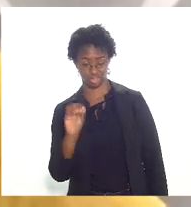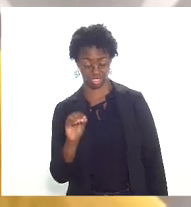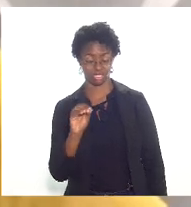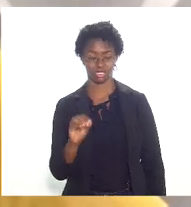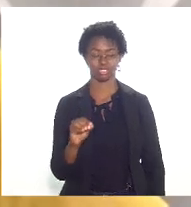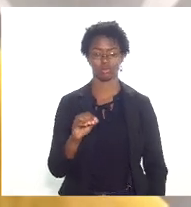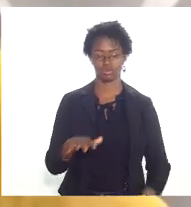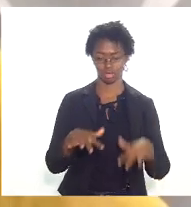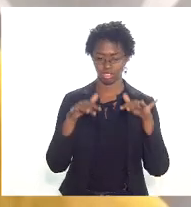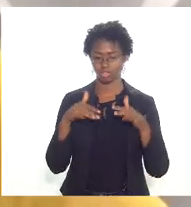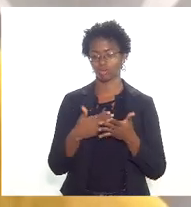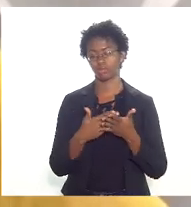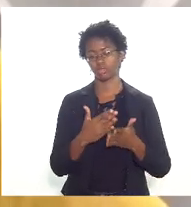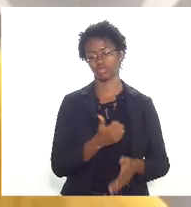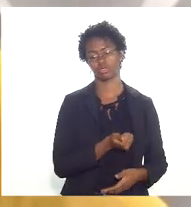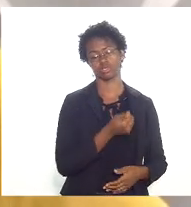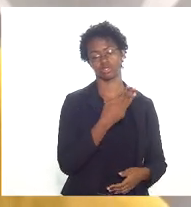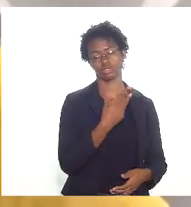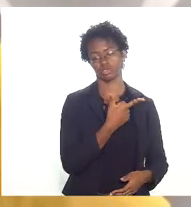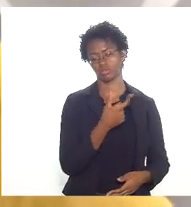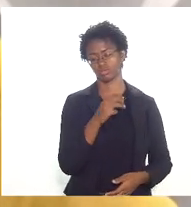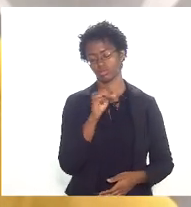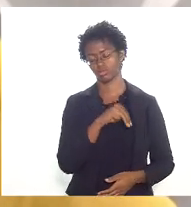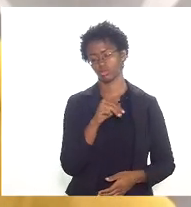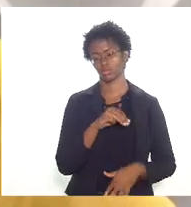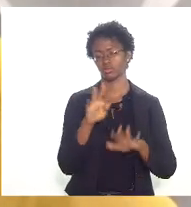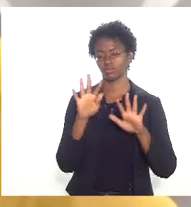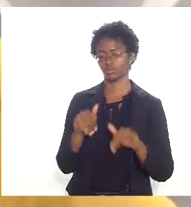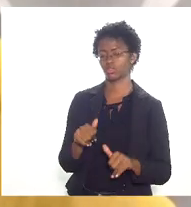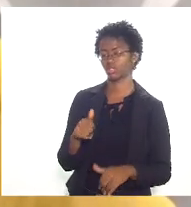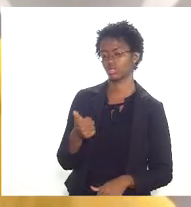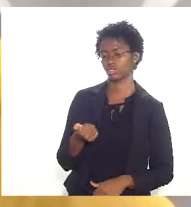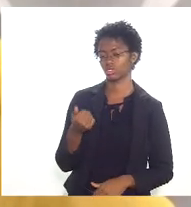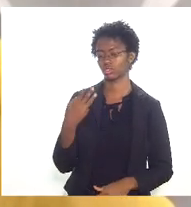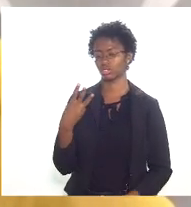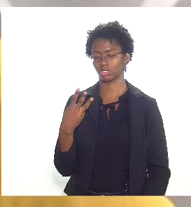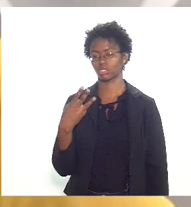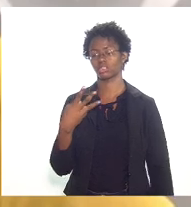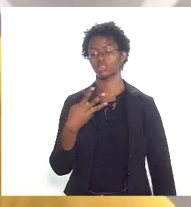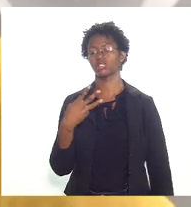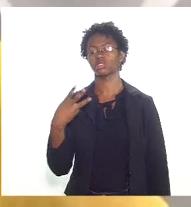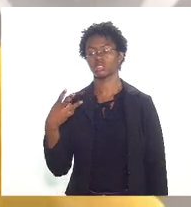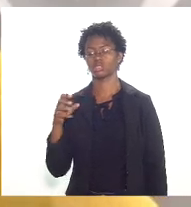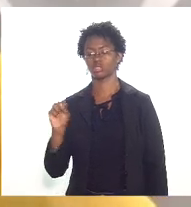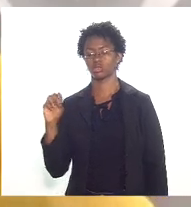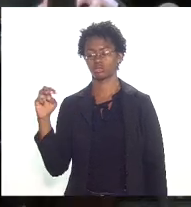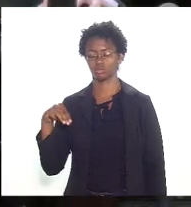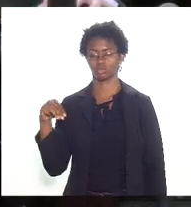iniciado as 13:20 encerrou suas 13:38